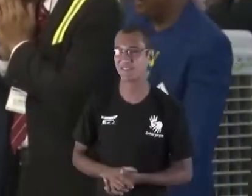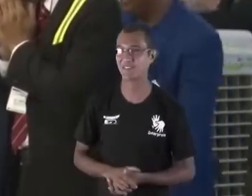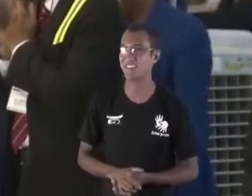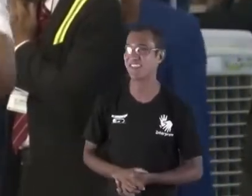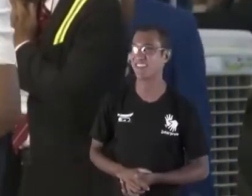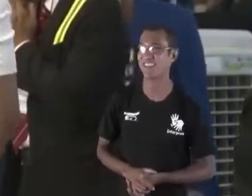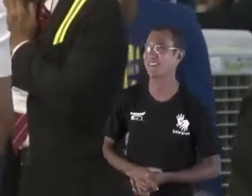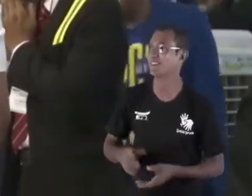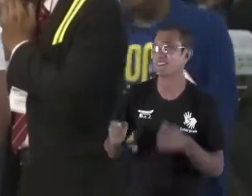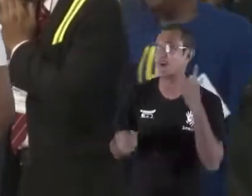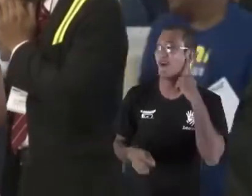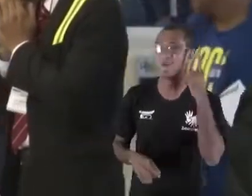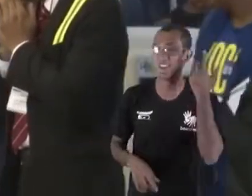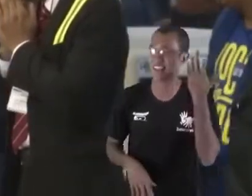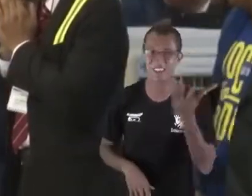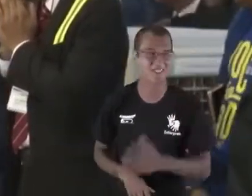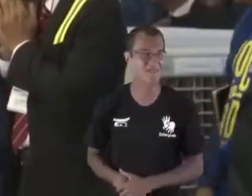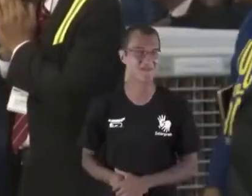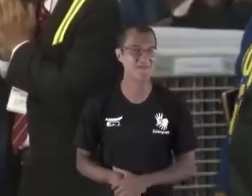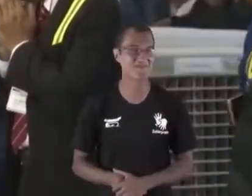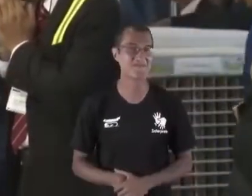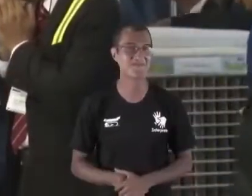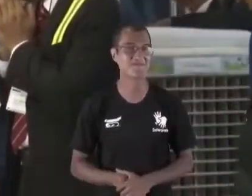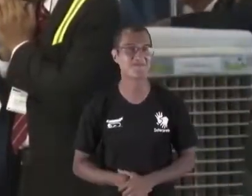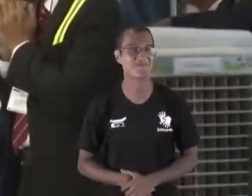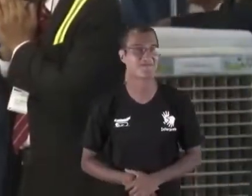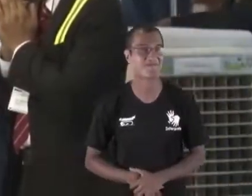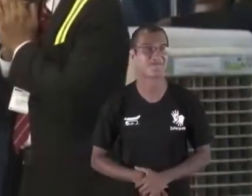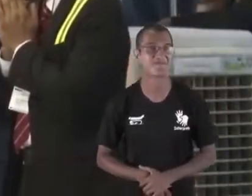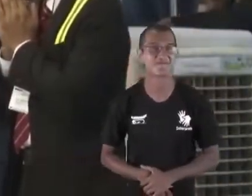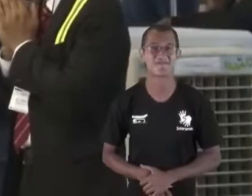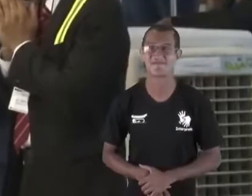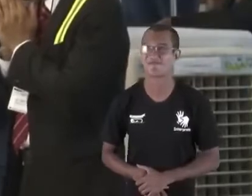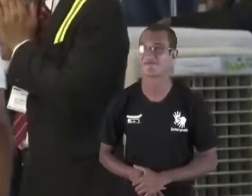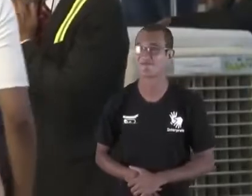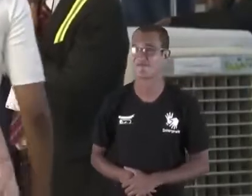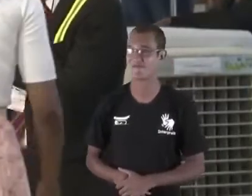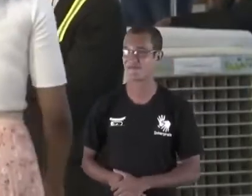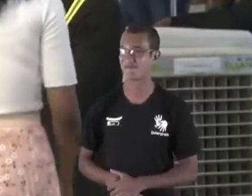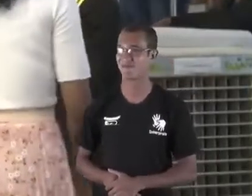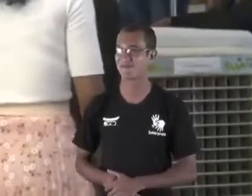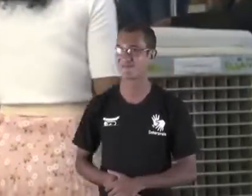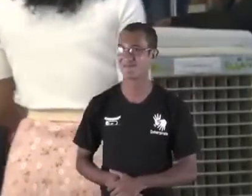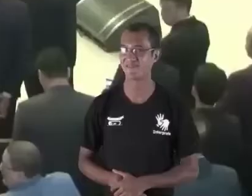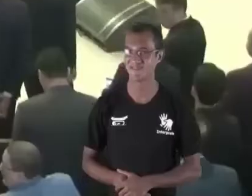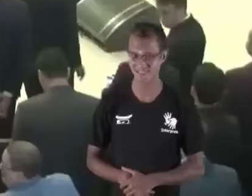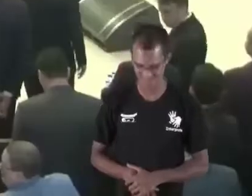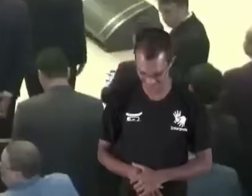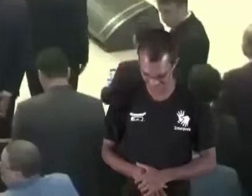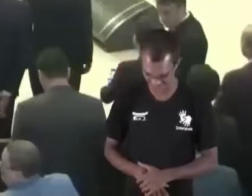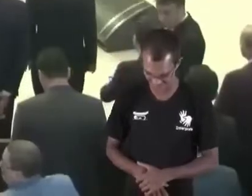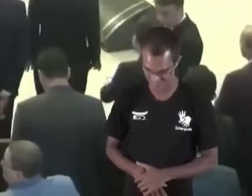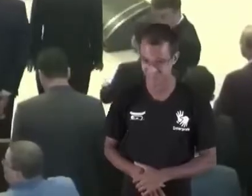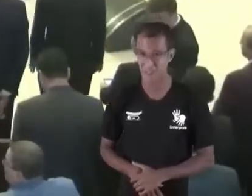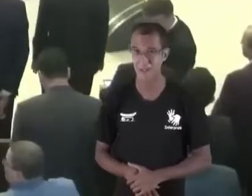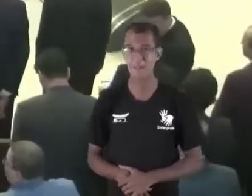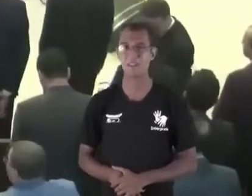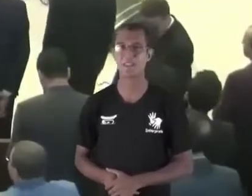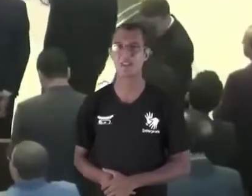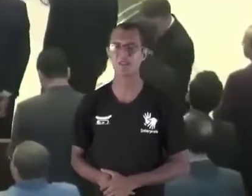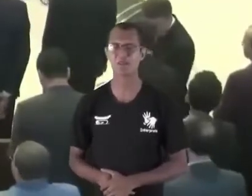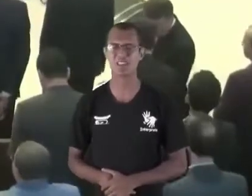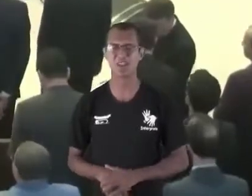Deus. Cadê a vigésima sexta? Cadê a vigésima sétima? Vem.